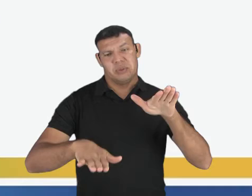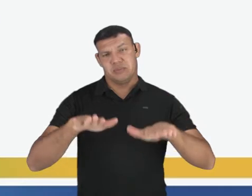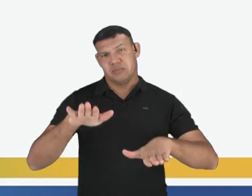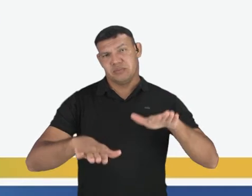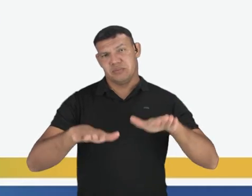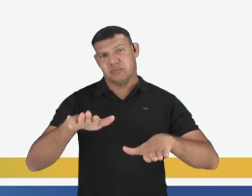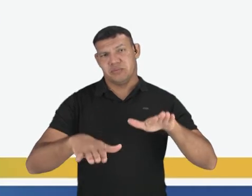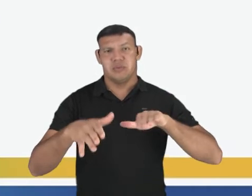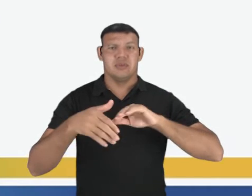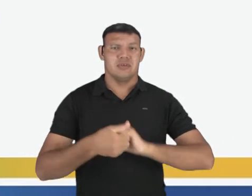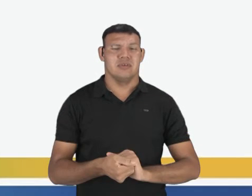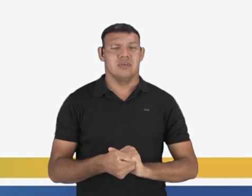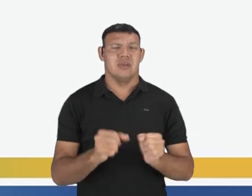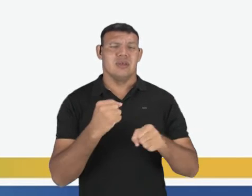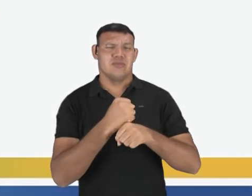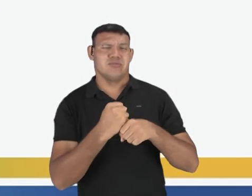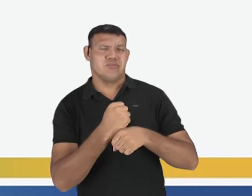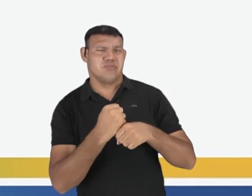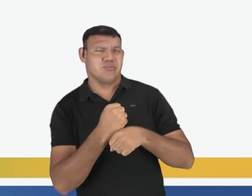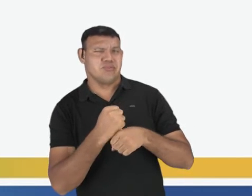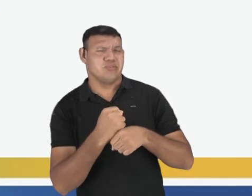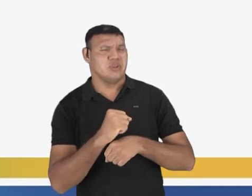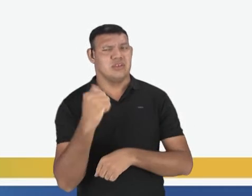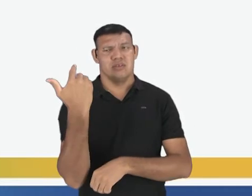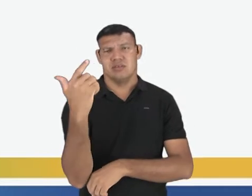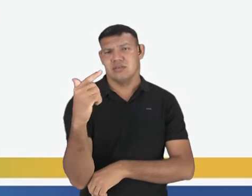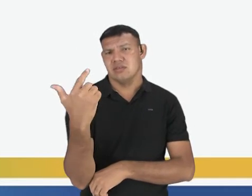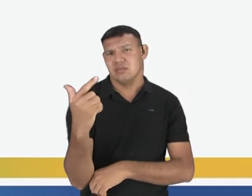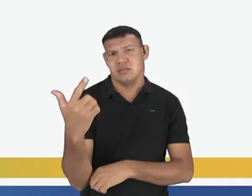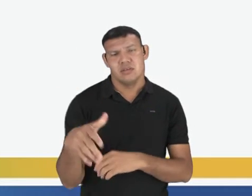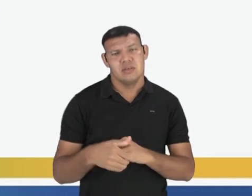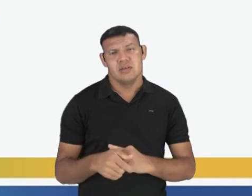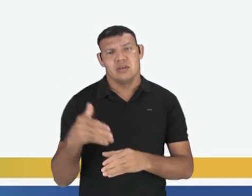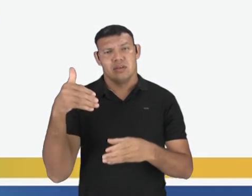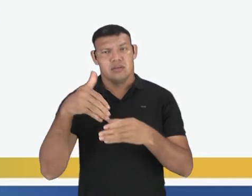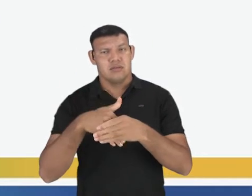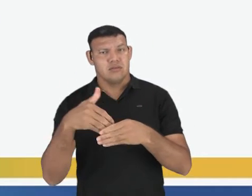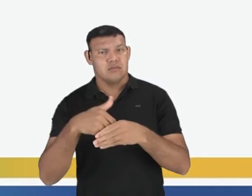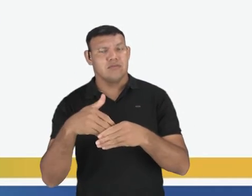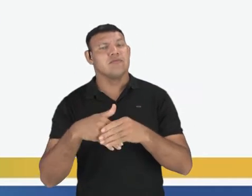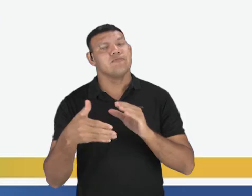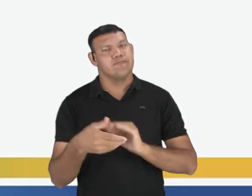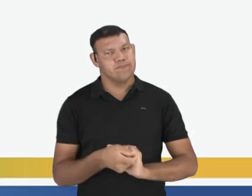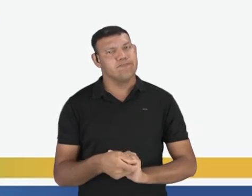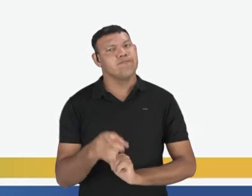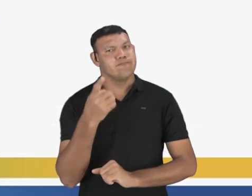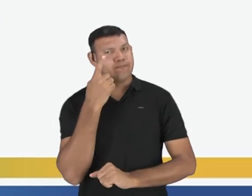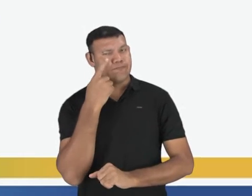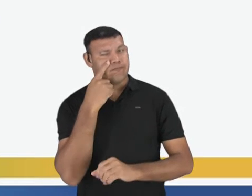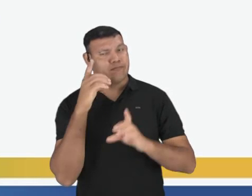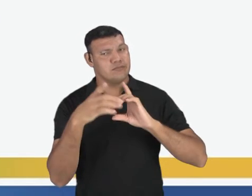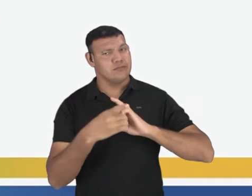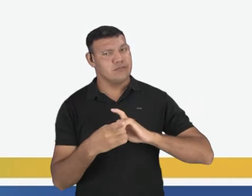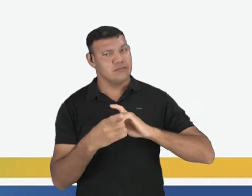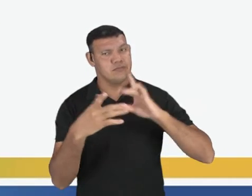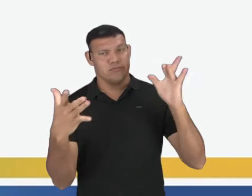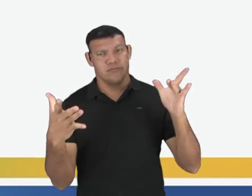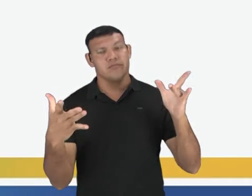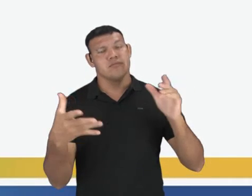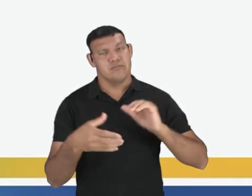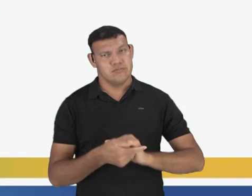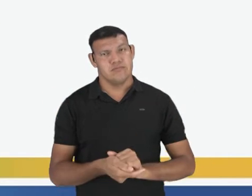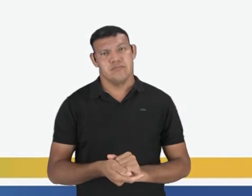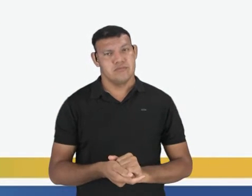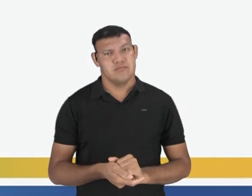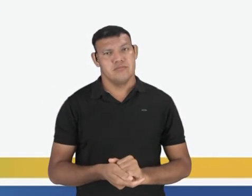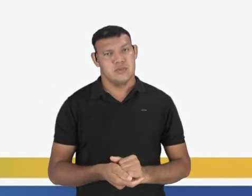quando, ou durante muito tempo, não há essas eleições, então a gente já diz que essa democracia, né,